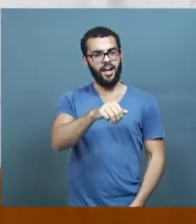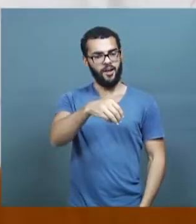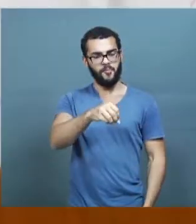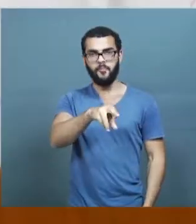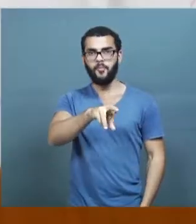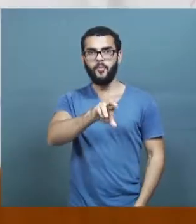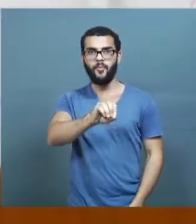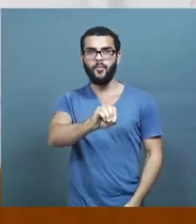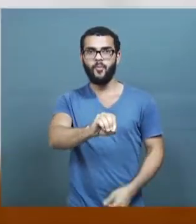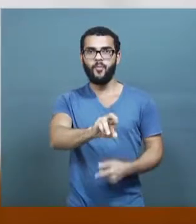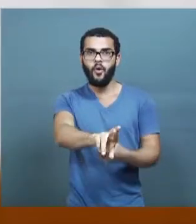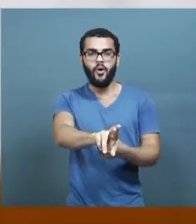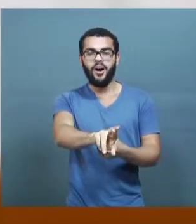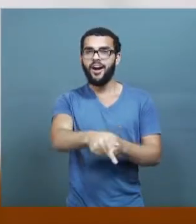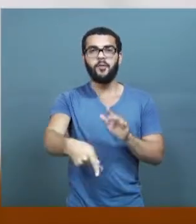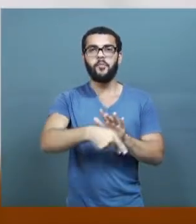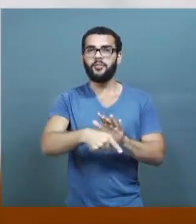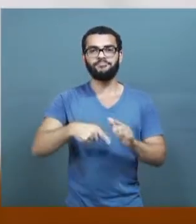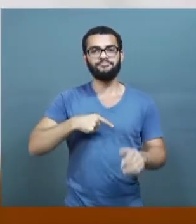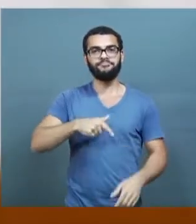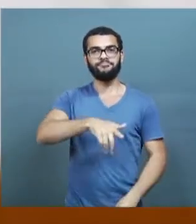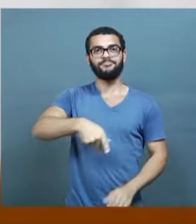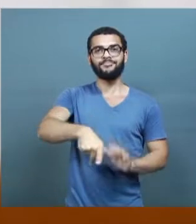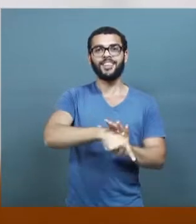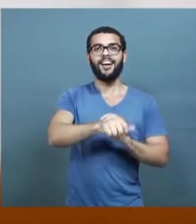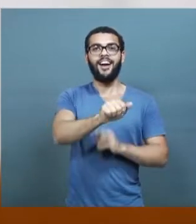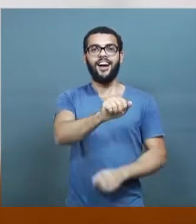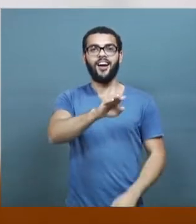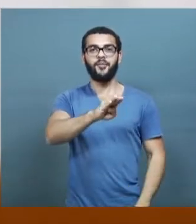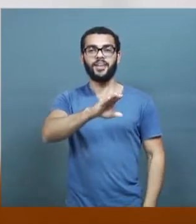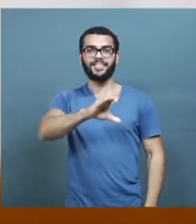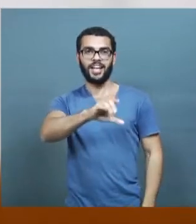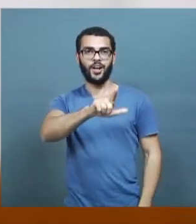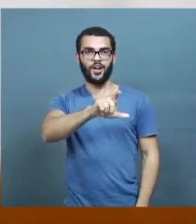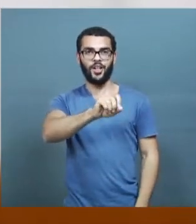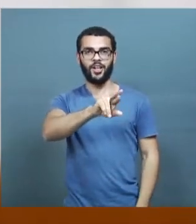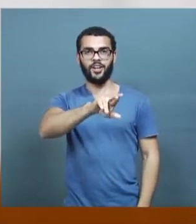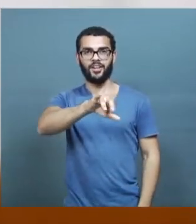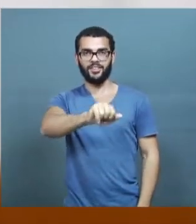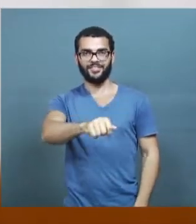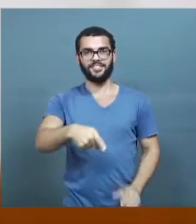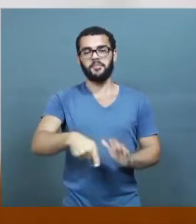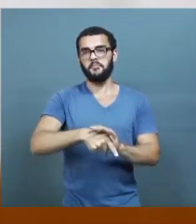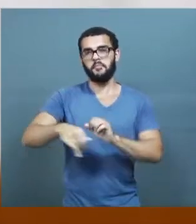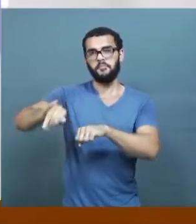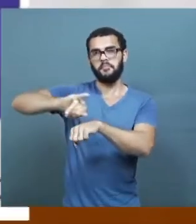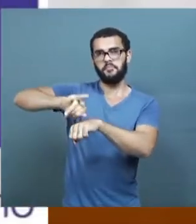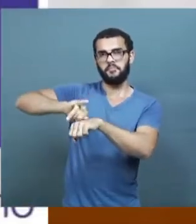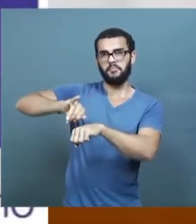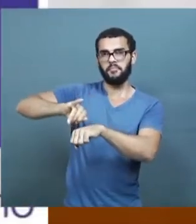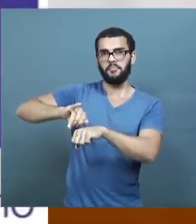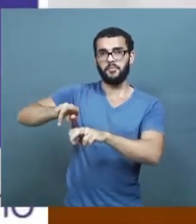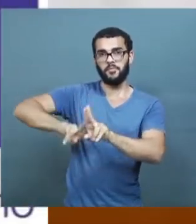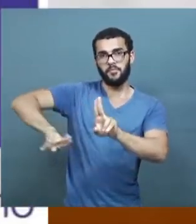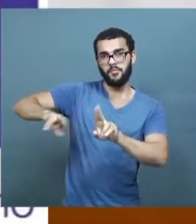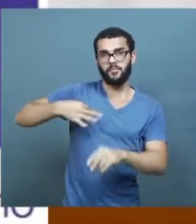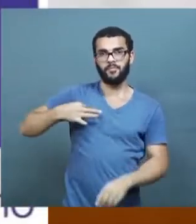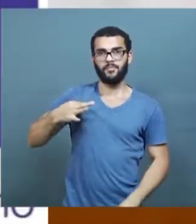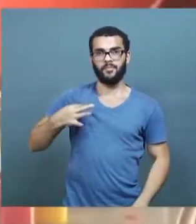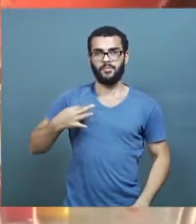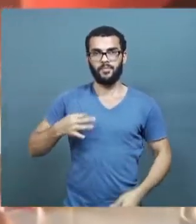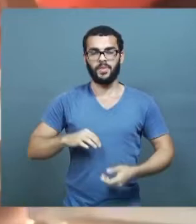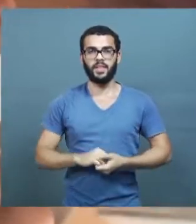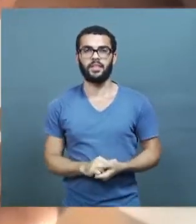do ABC do Glória. Projeto socioeducativo desenvolvido pelo Centro Universitário de Voluntariado da UFO,